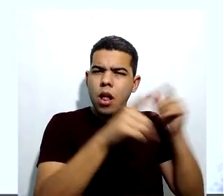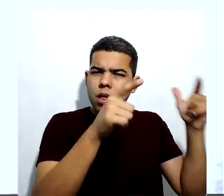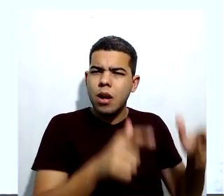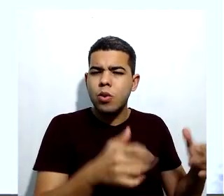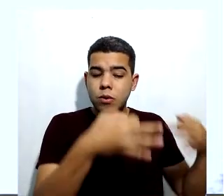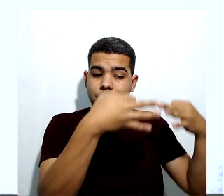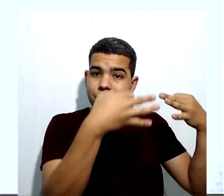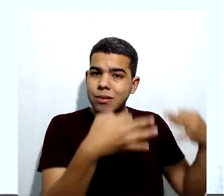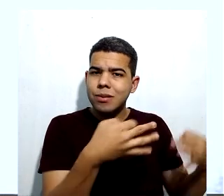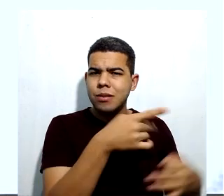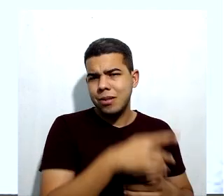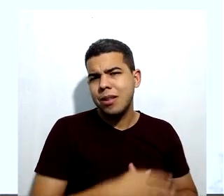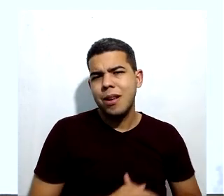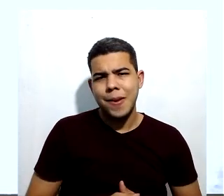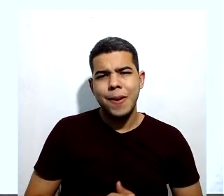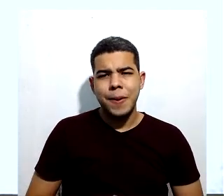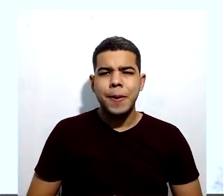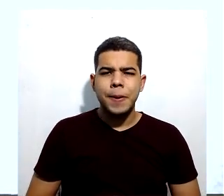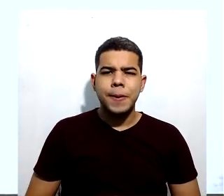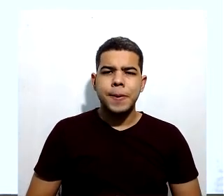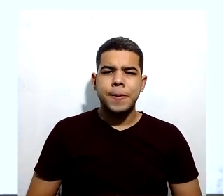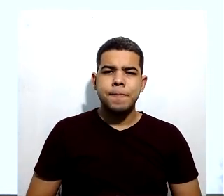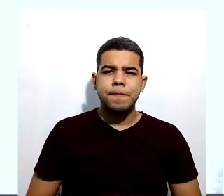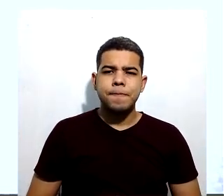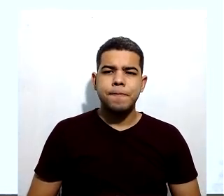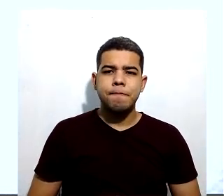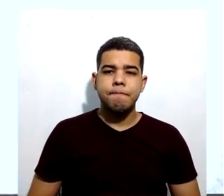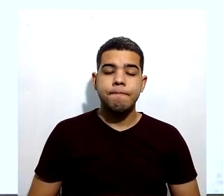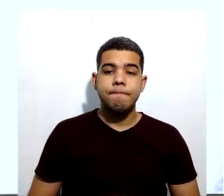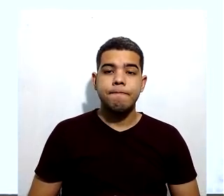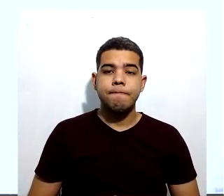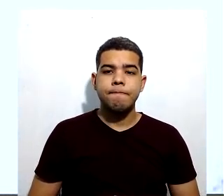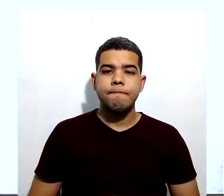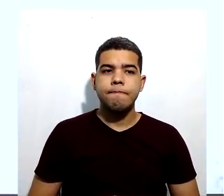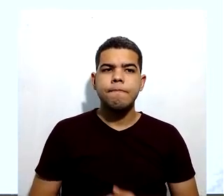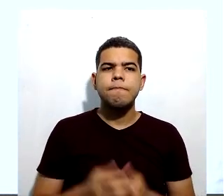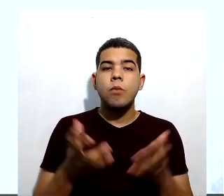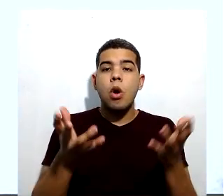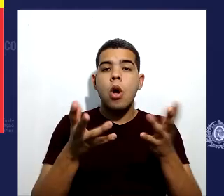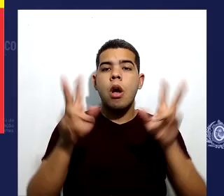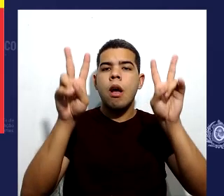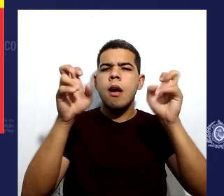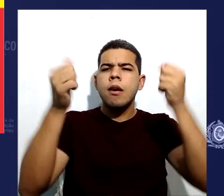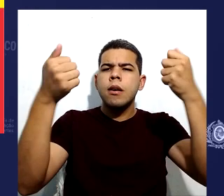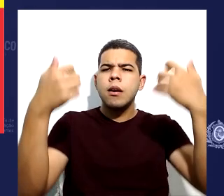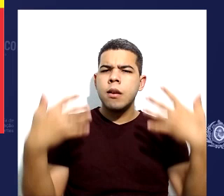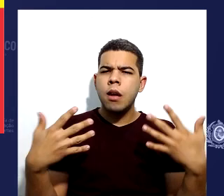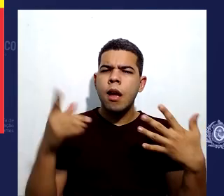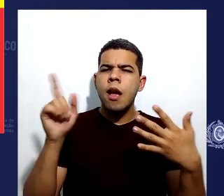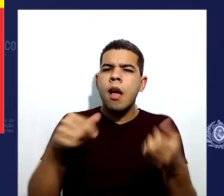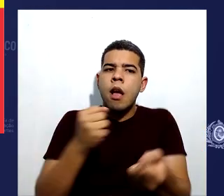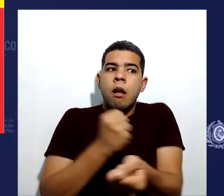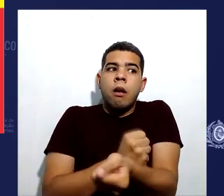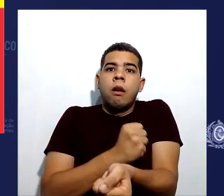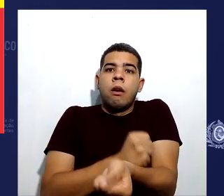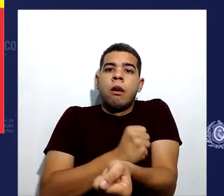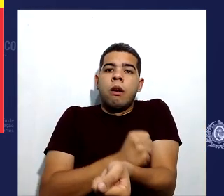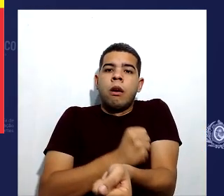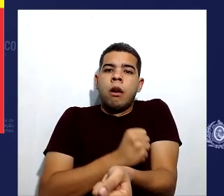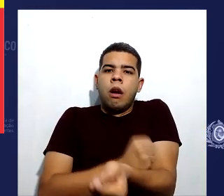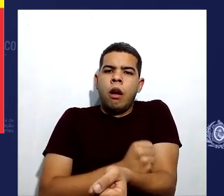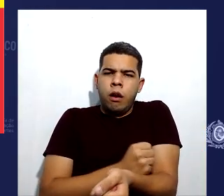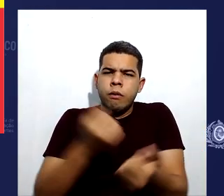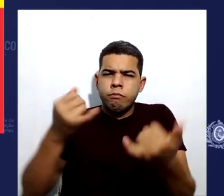medicamentos. E agora eu vou falar sobre a dependência química. O que é a dependência